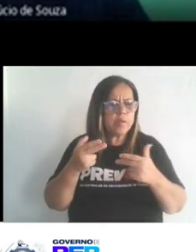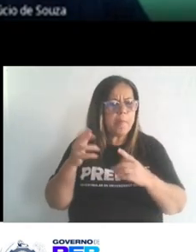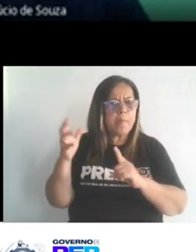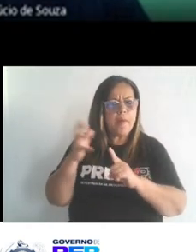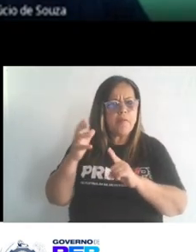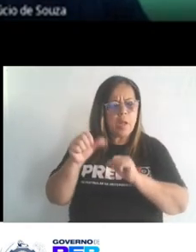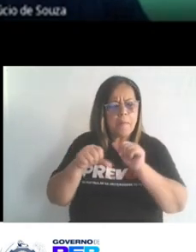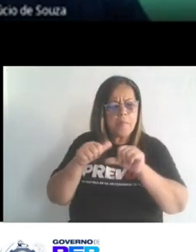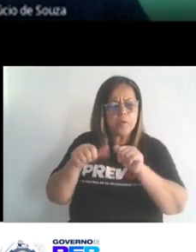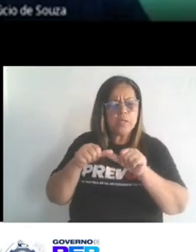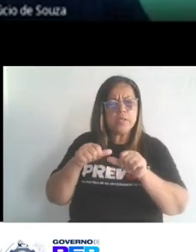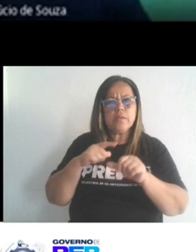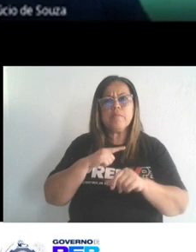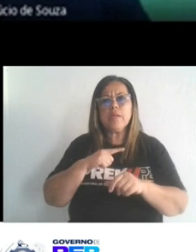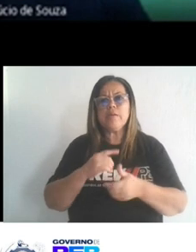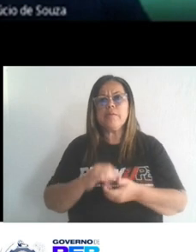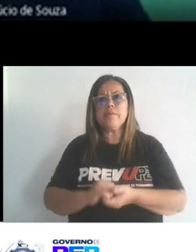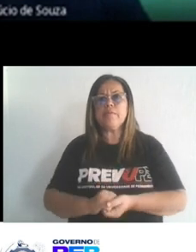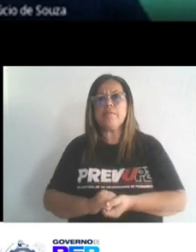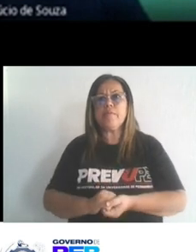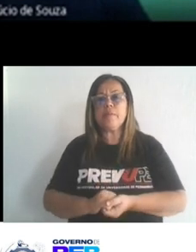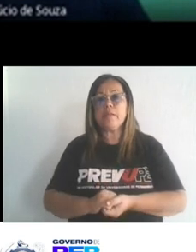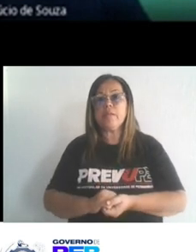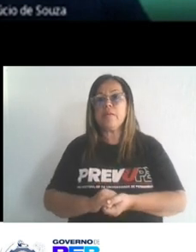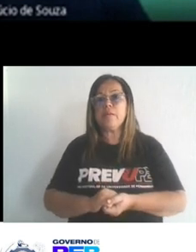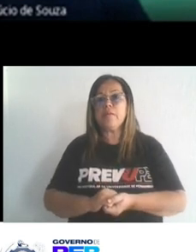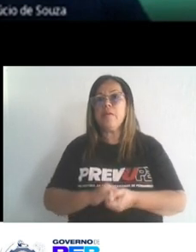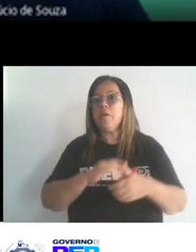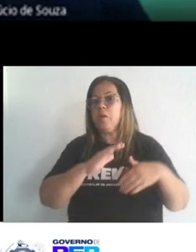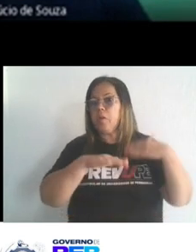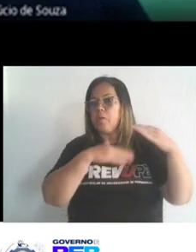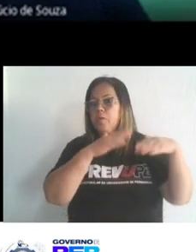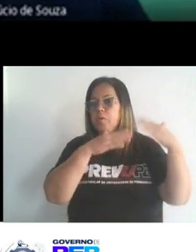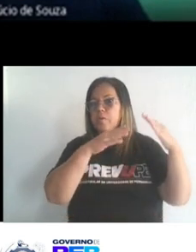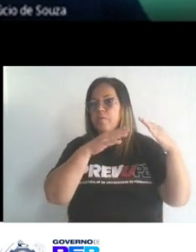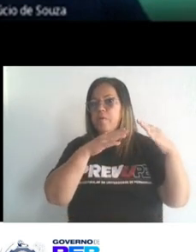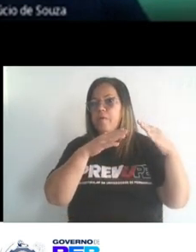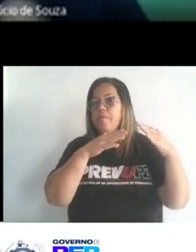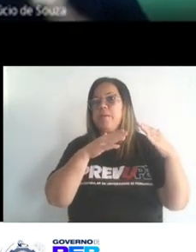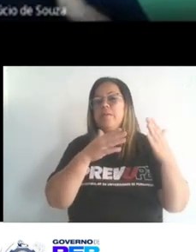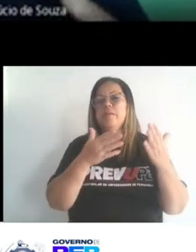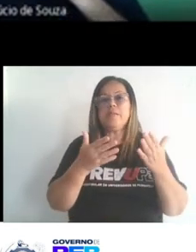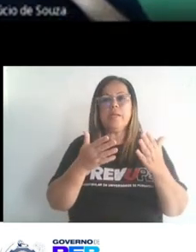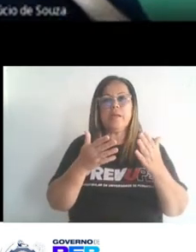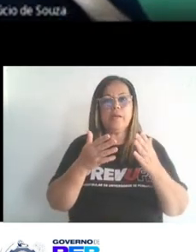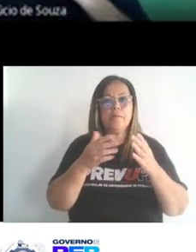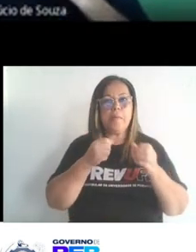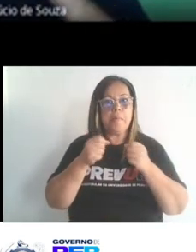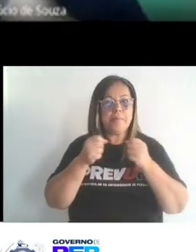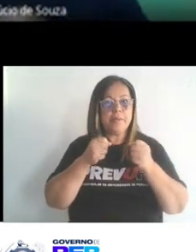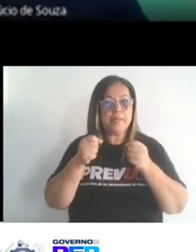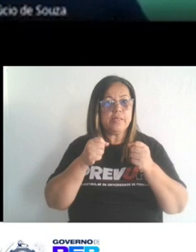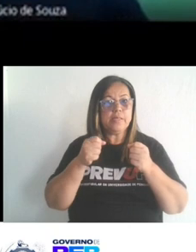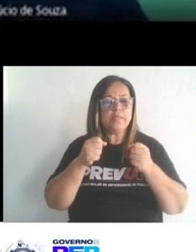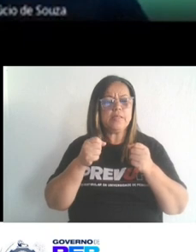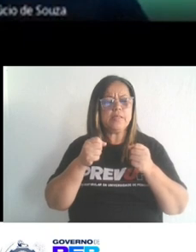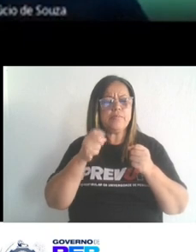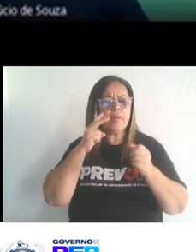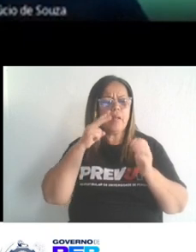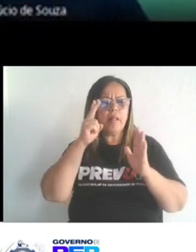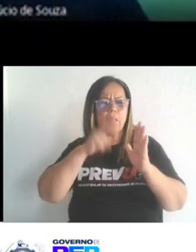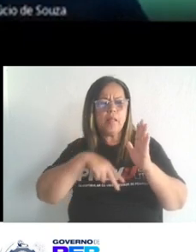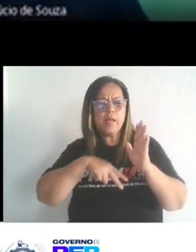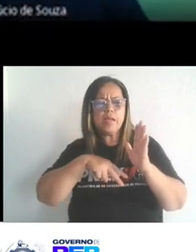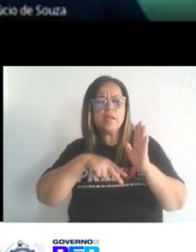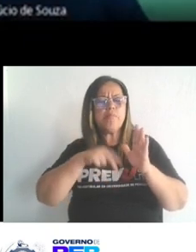destaca-se o desenvolvimento da imprensa e a ação dos mecenas leia e analise atentamente